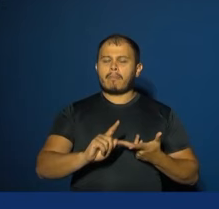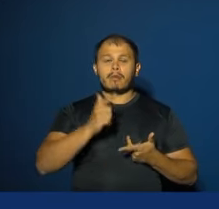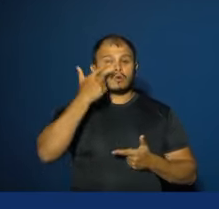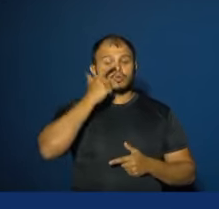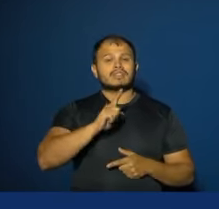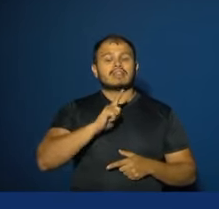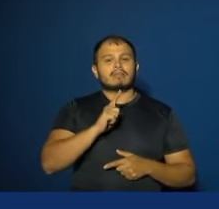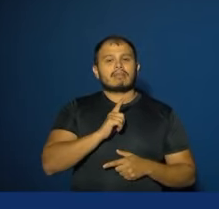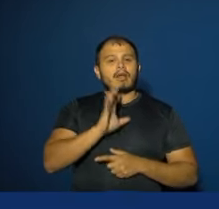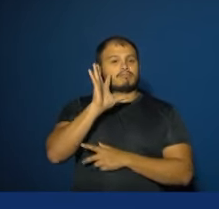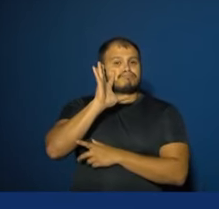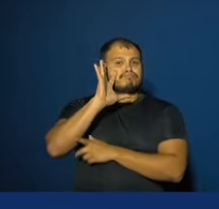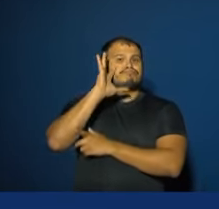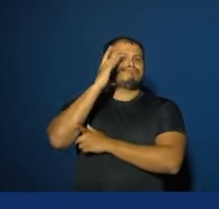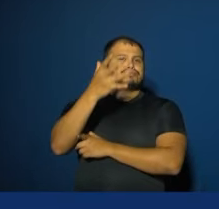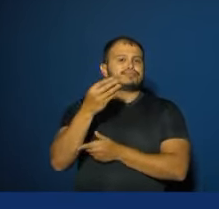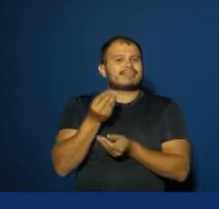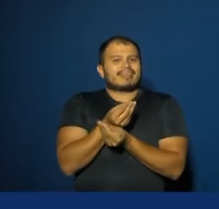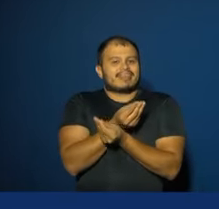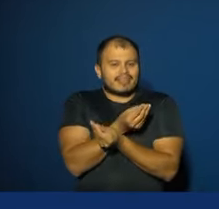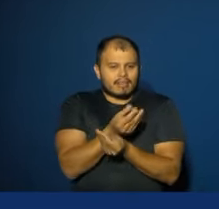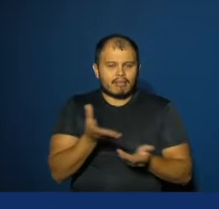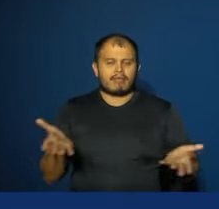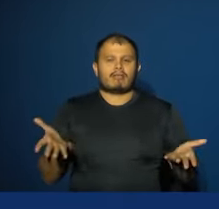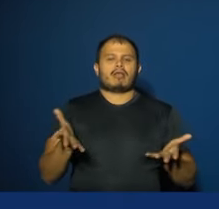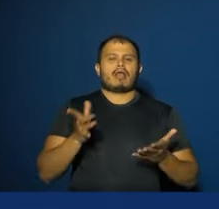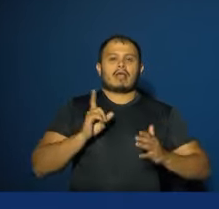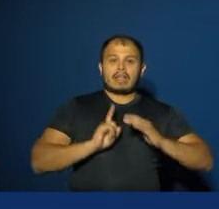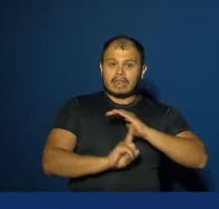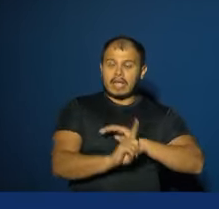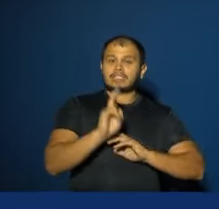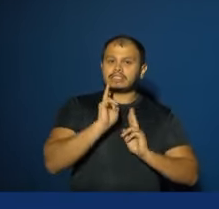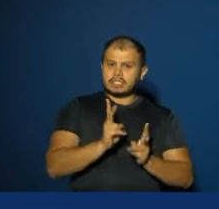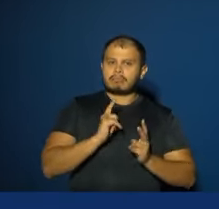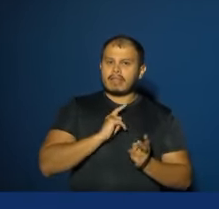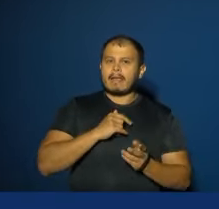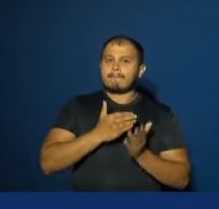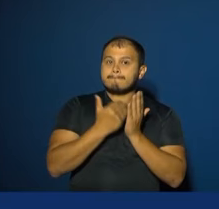soluções únicas para os clientes cada vez mais exigentes aí.